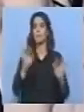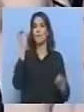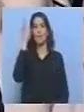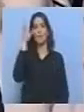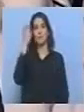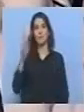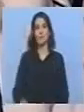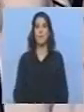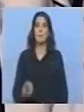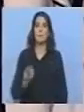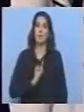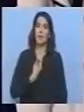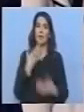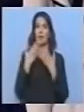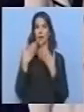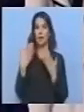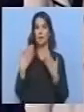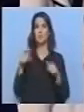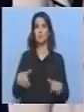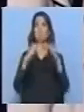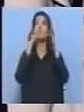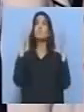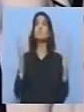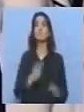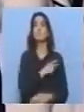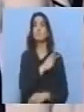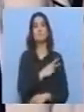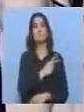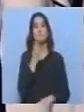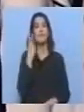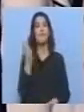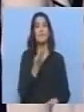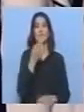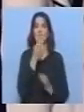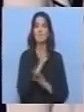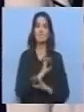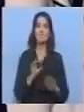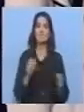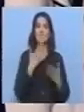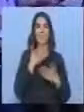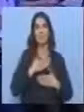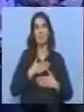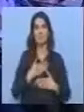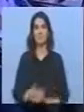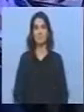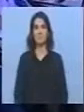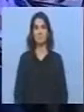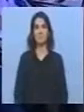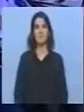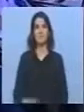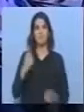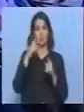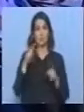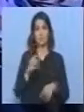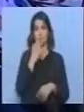não agradecer a esta universidade a vida inesquecível que me proporcionou? Marcelo Rebelo de